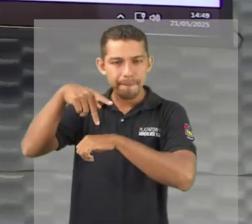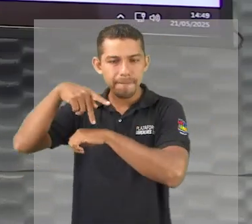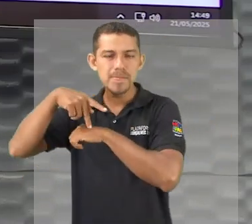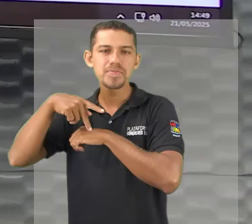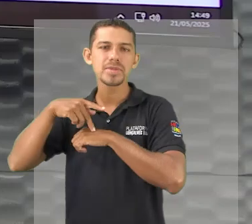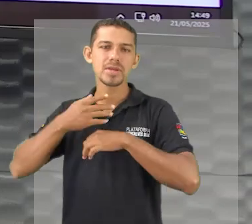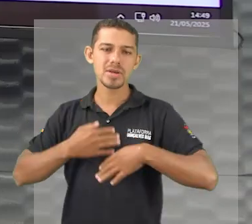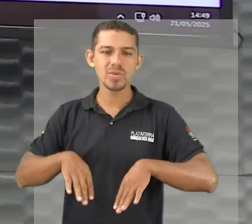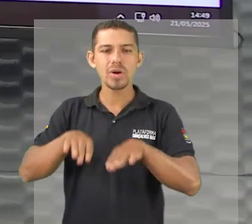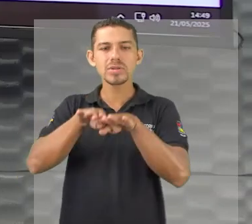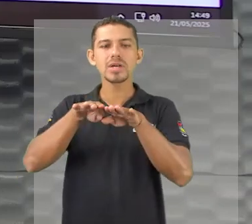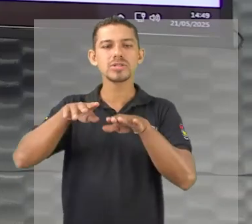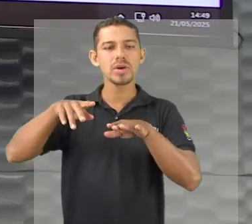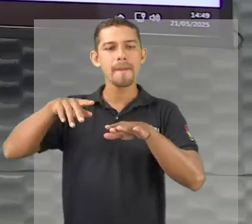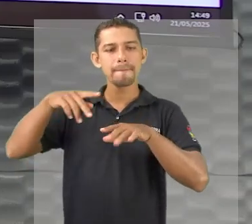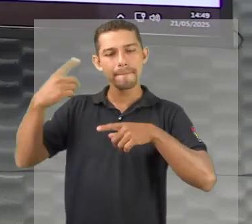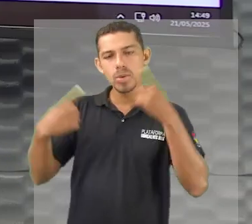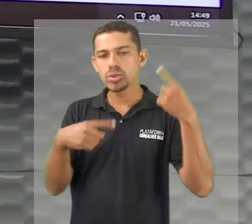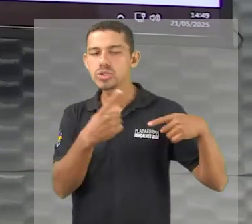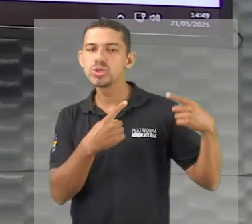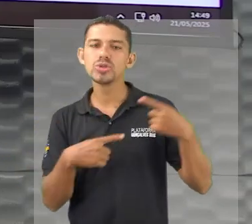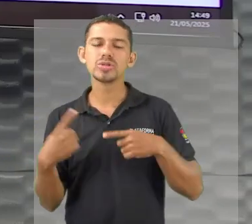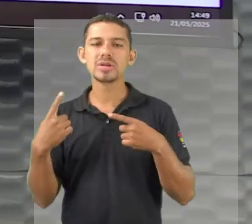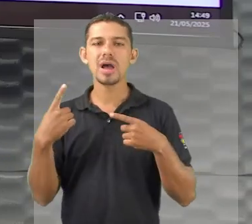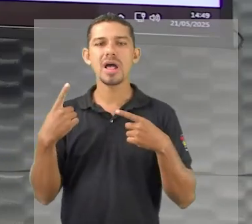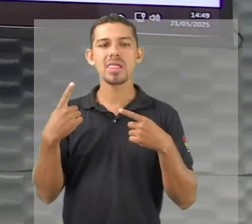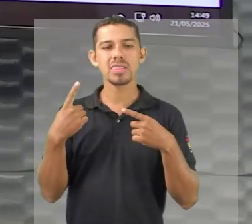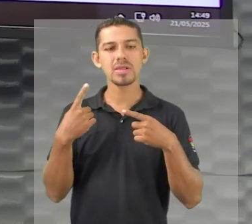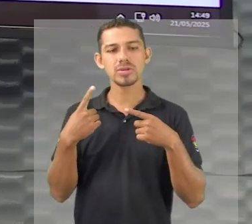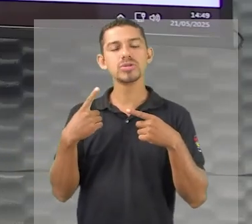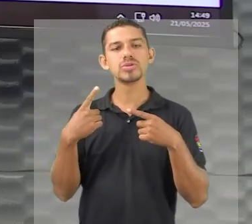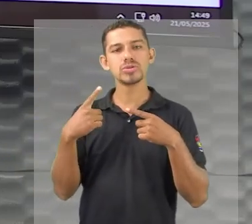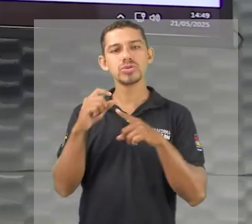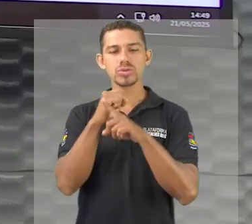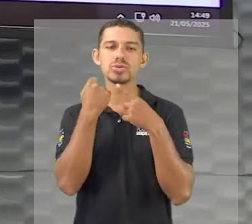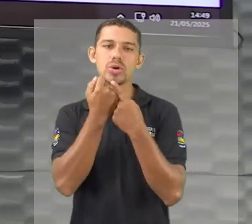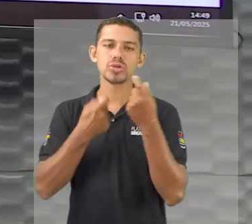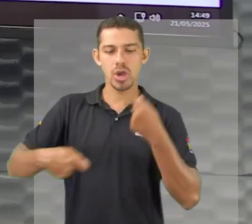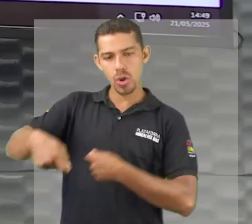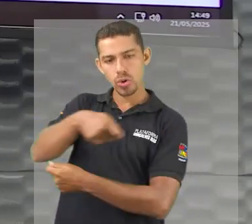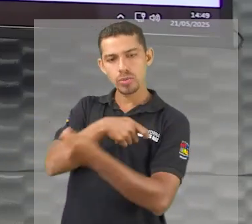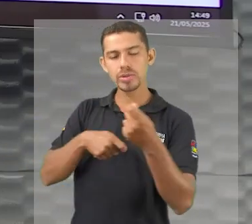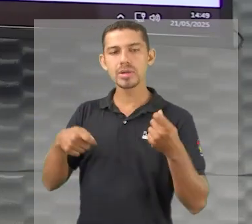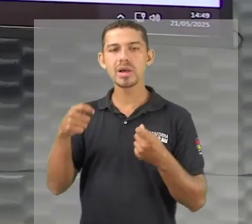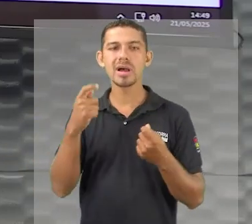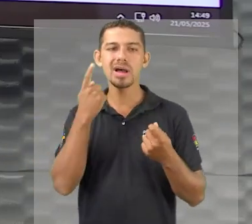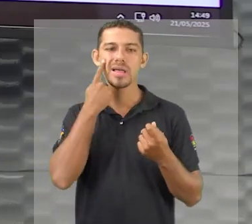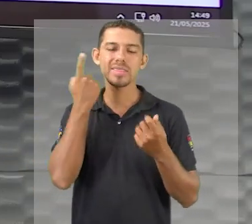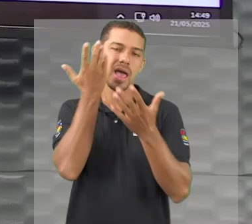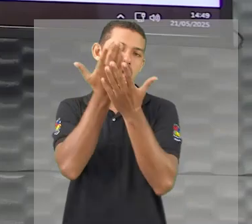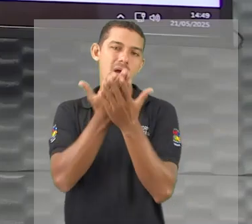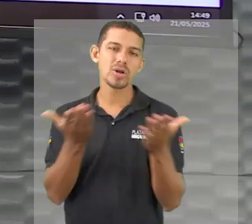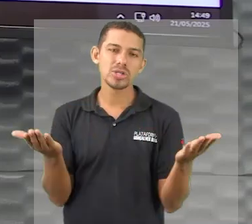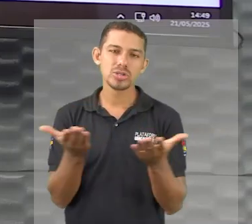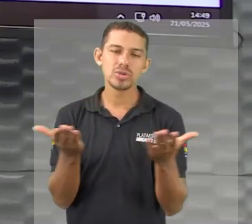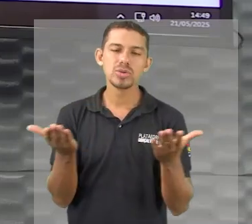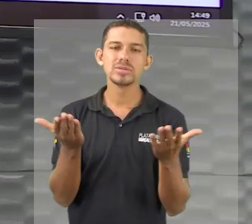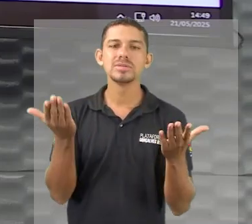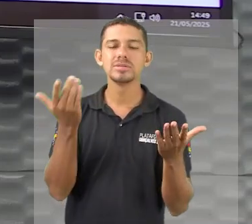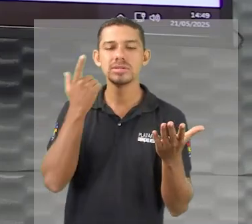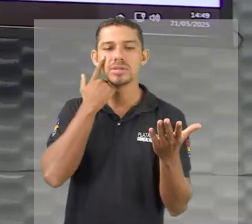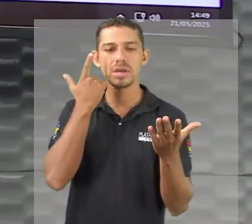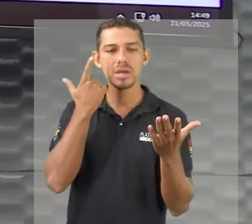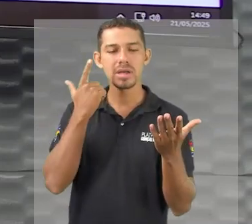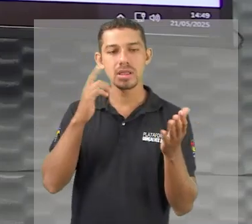igualdade política, mas ainda assentados em desigualdades socioeconômicas, tá? E aí a gente, na aula de hoje, vai dar uma